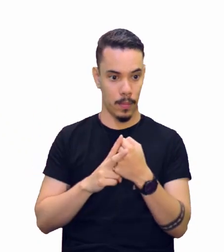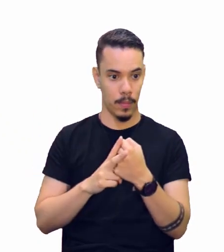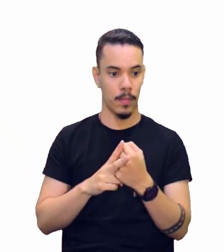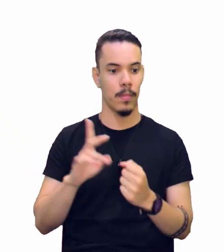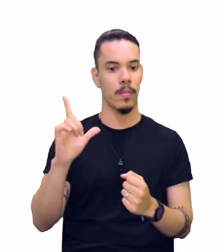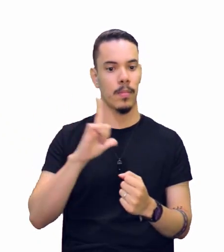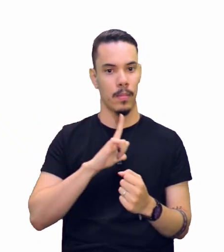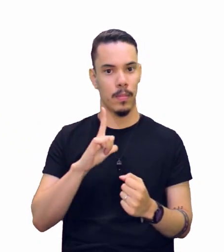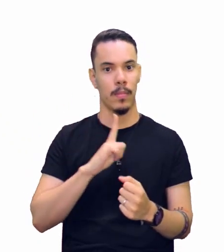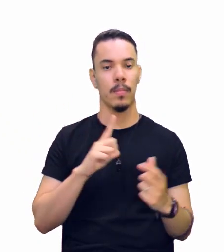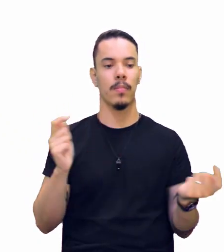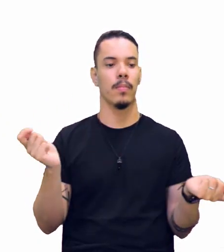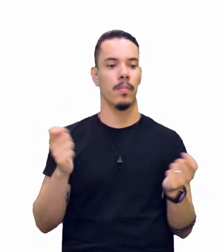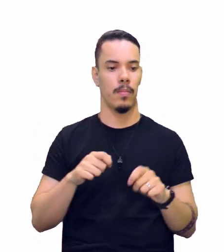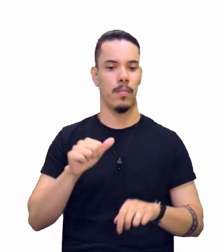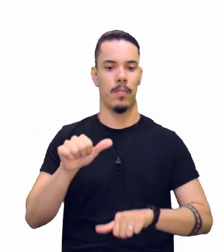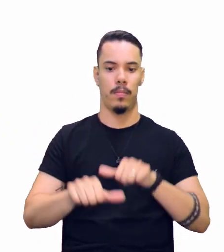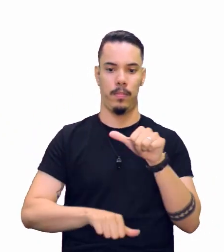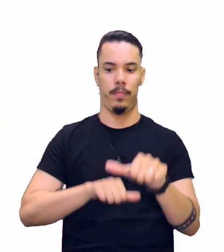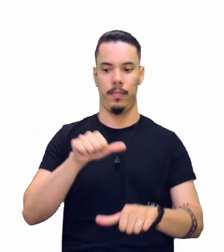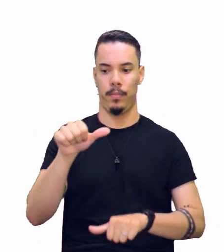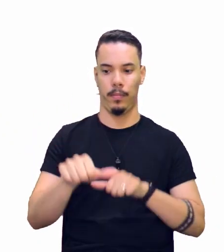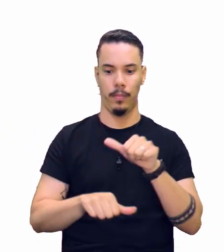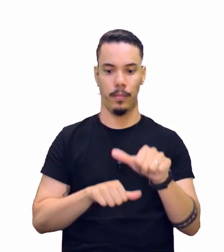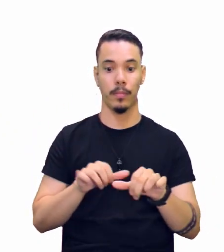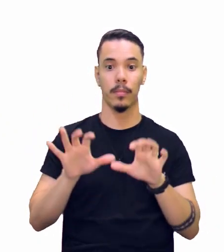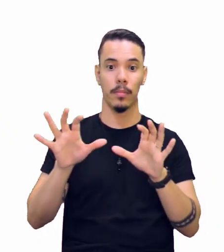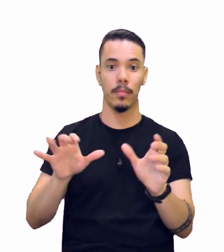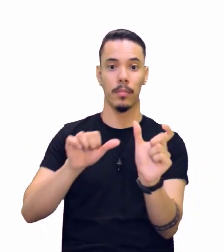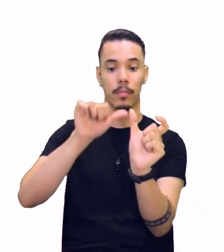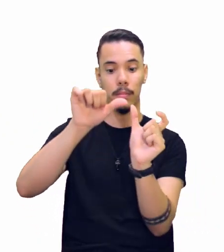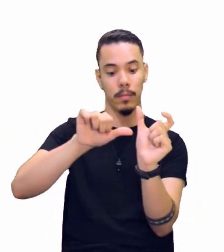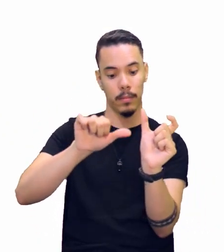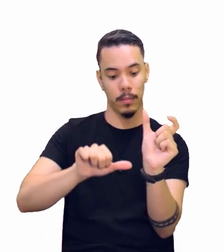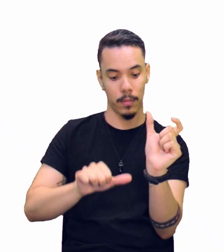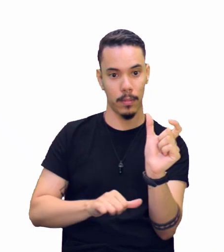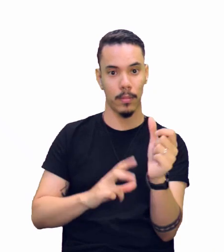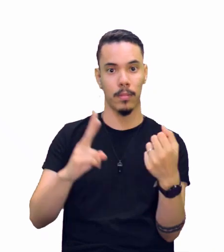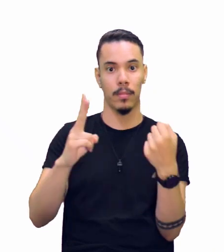sofrem alterações. E essas alterações são as flexões verbais que a gente